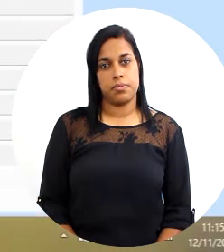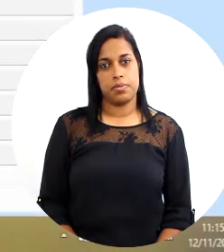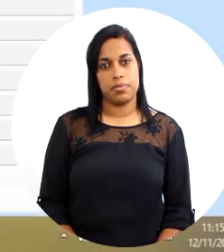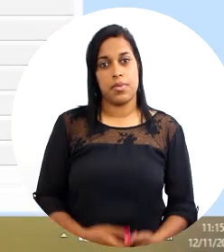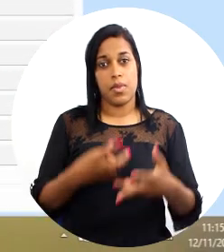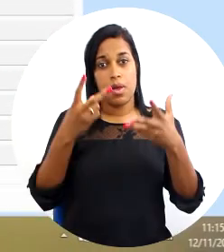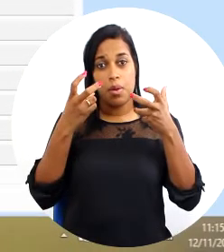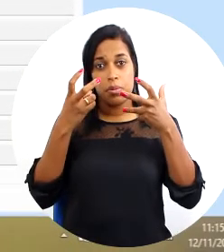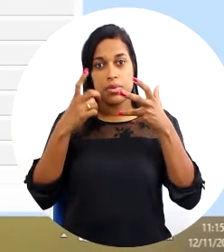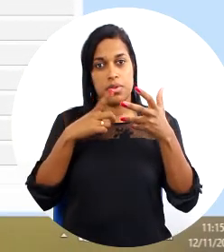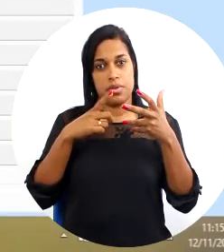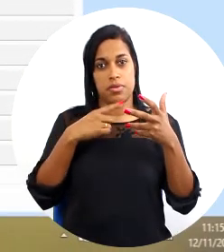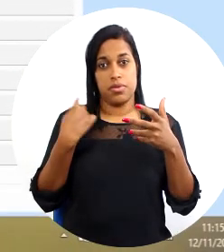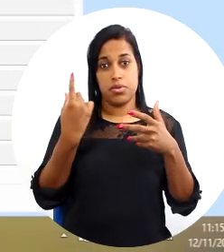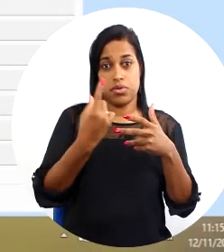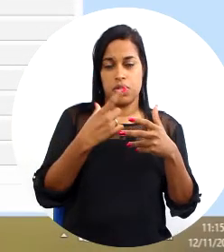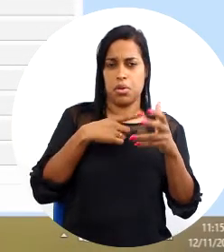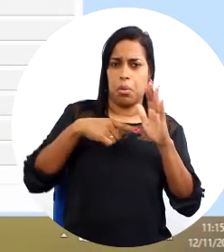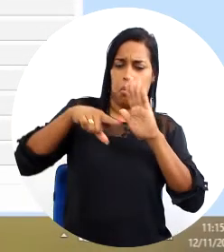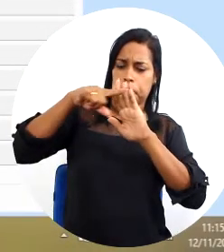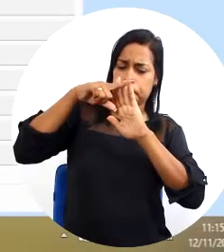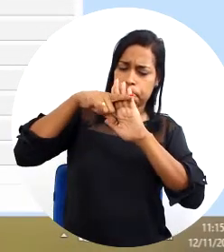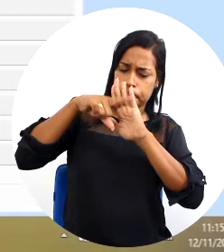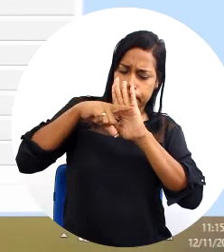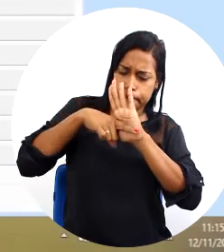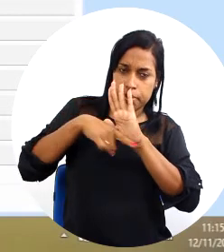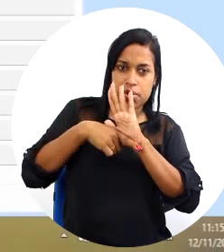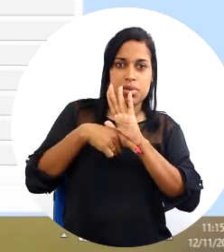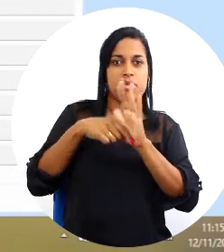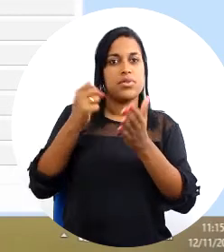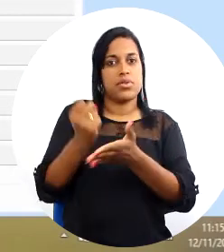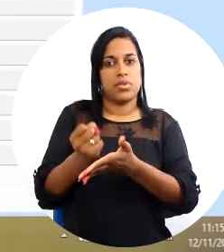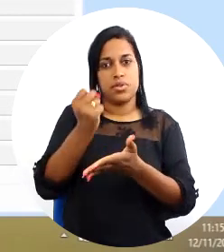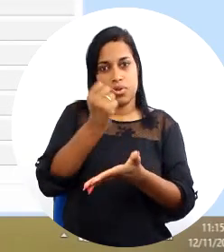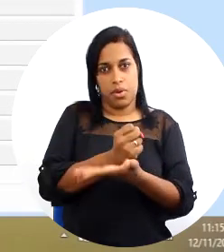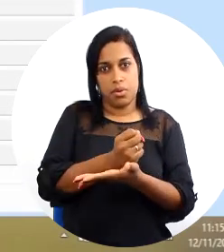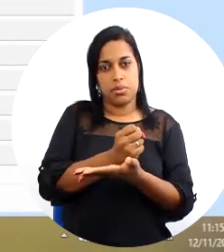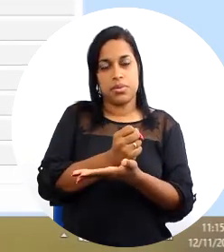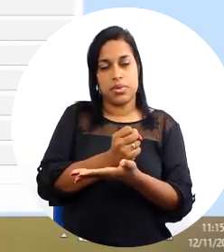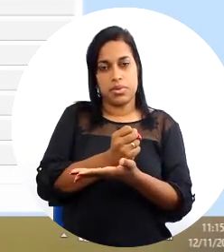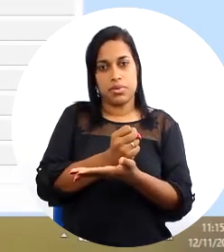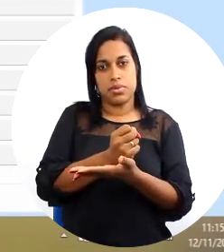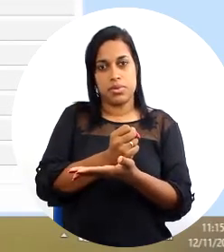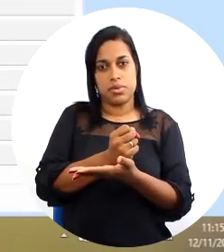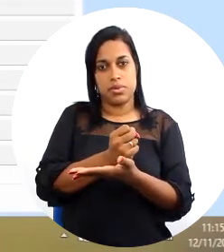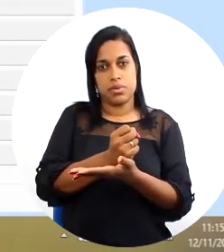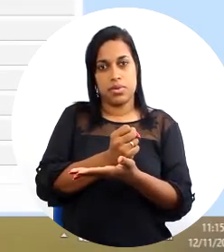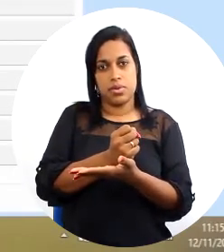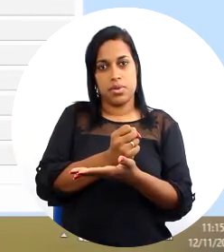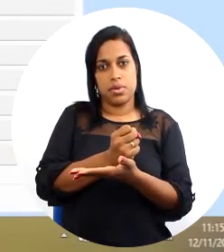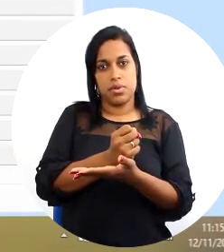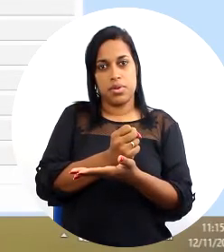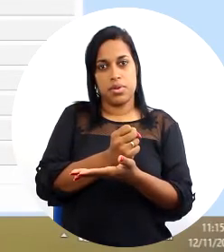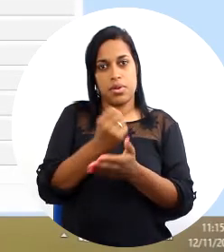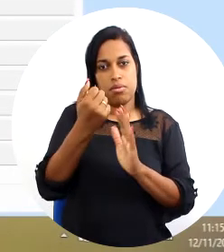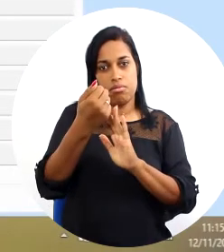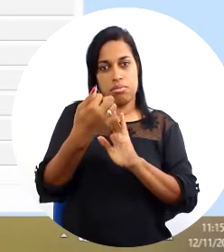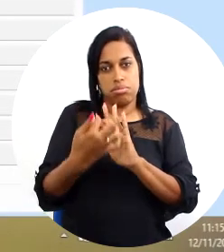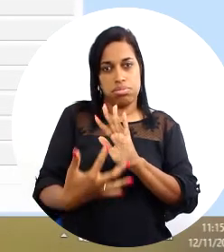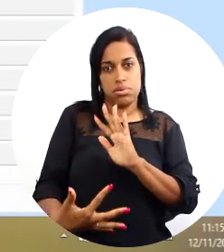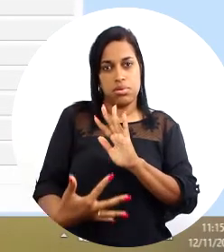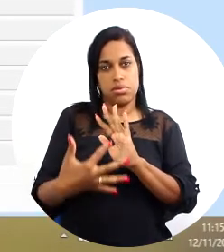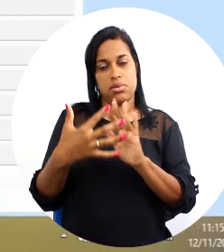observe que nós e ver uma lista de documentos então a beleza sob suspeita